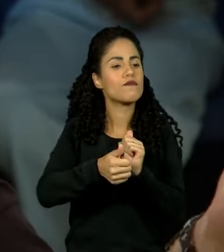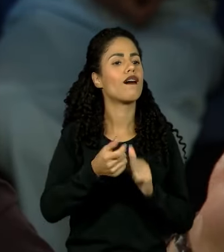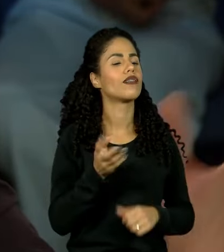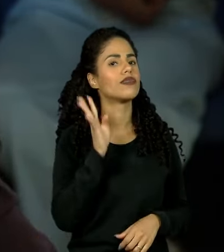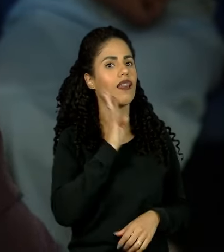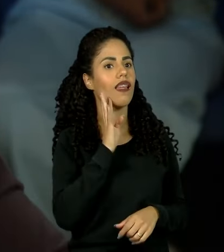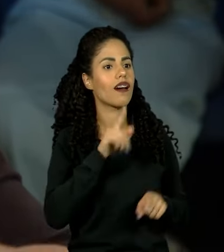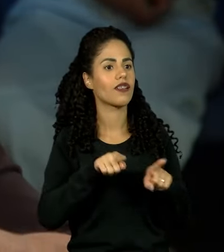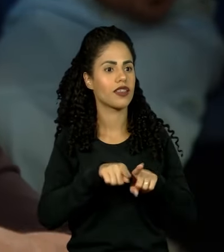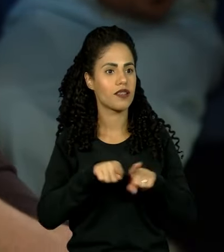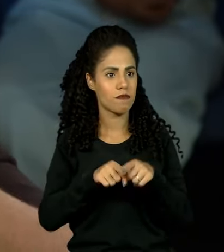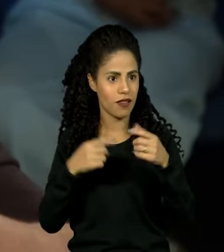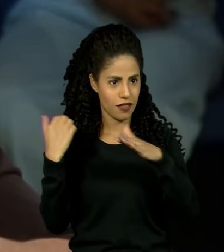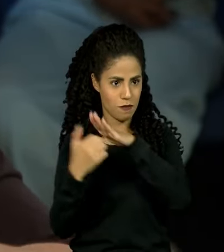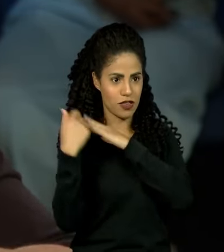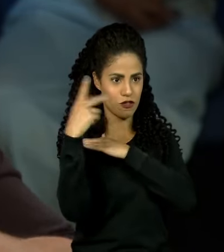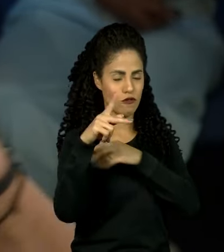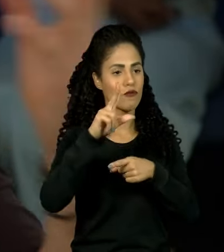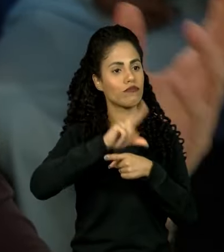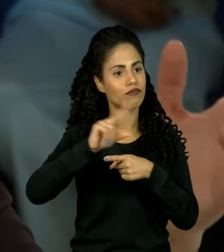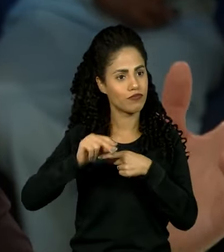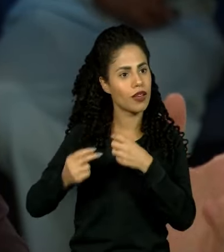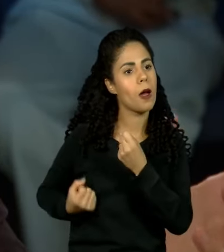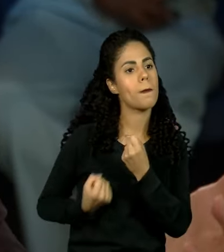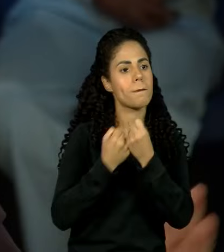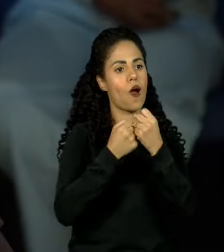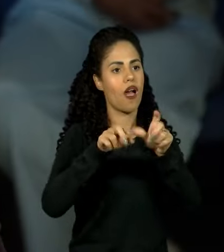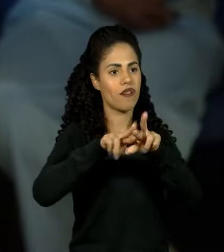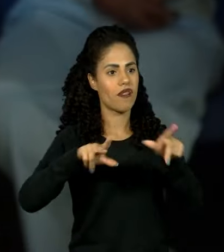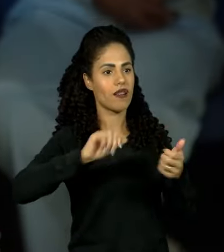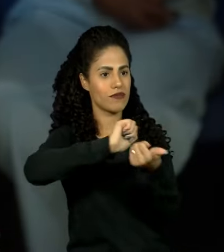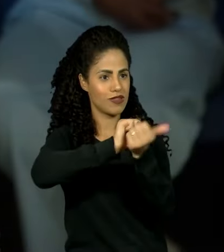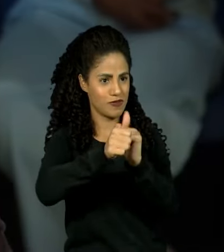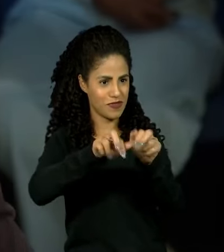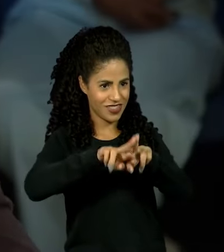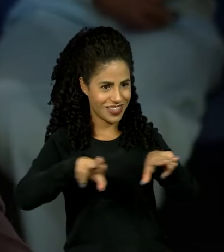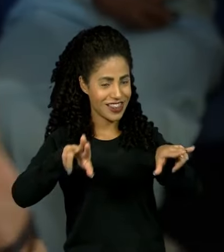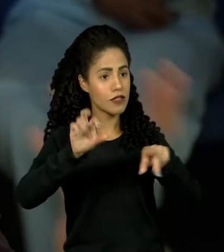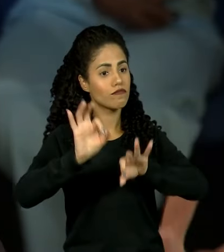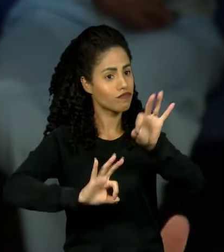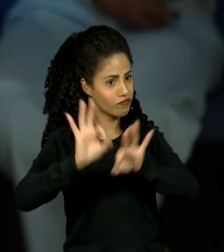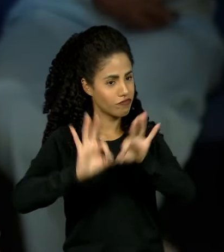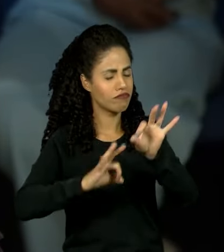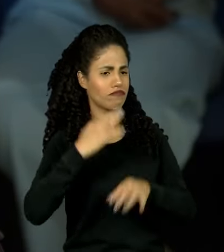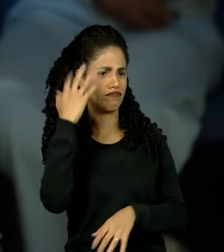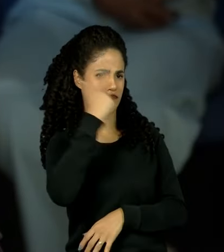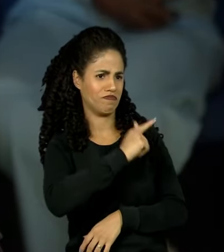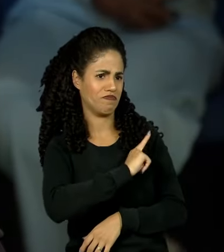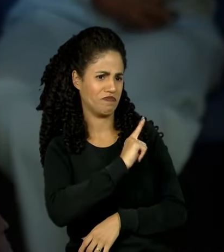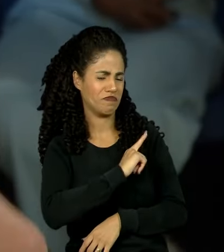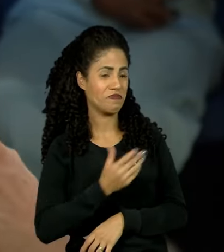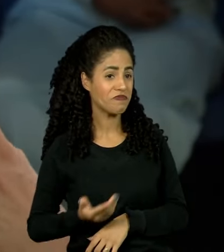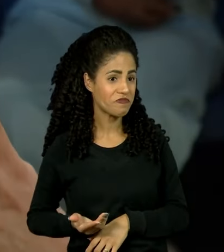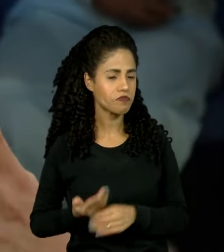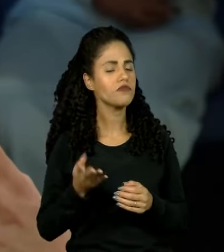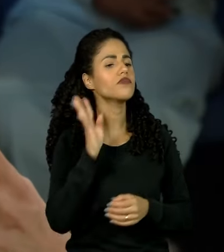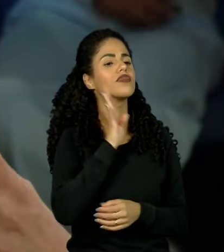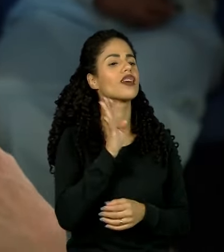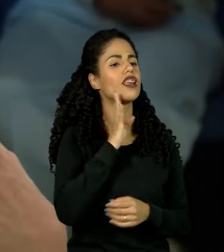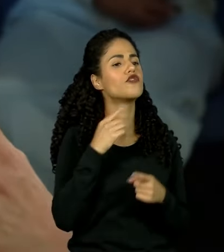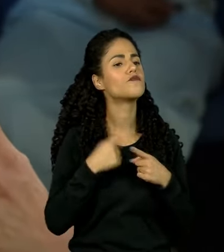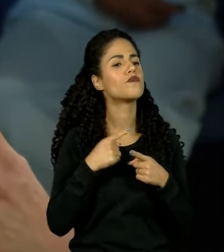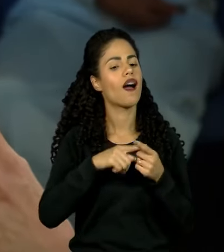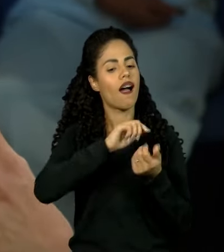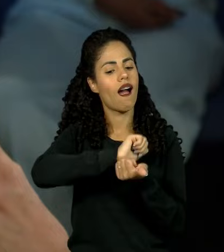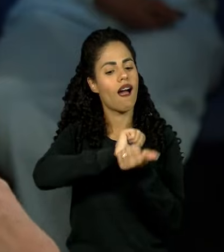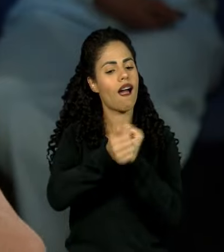da F comércio né o Sesc apoia vários esportes né projetos lindos e e é tão legal O